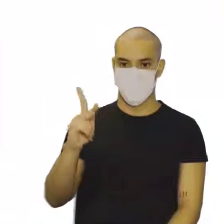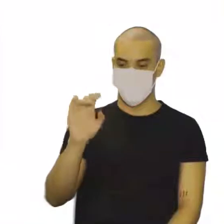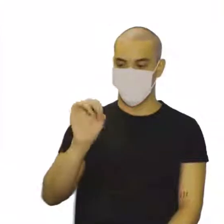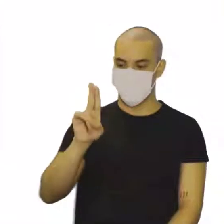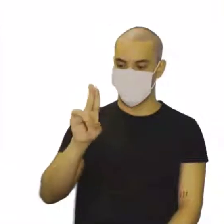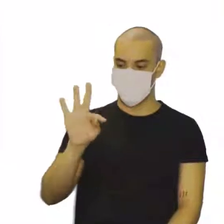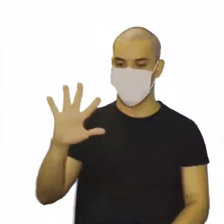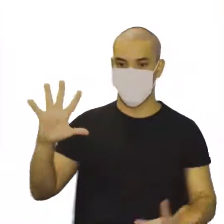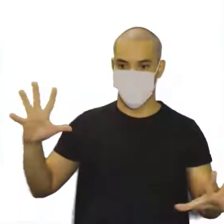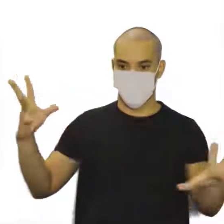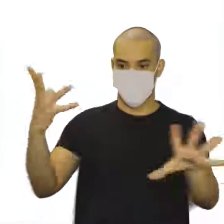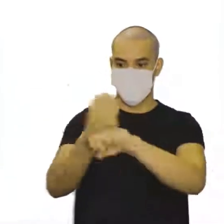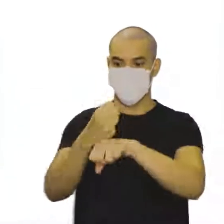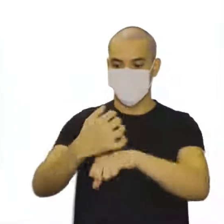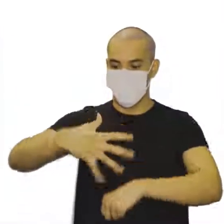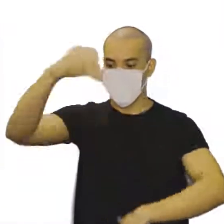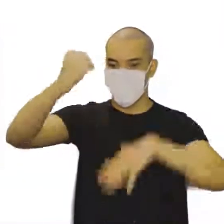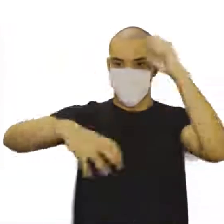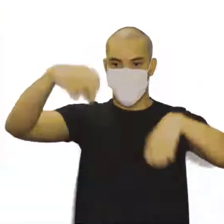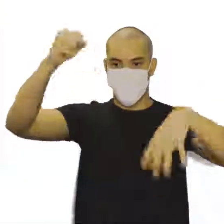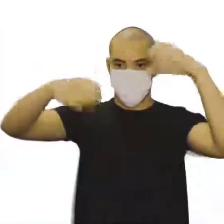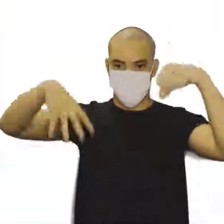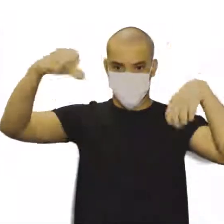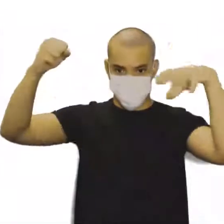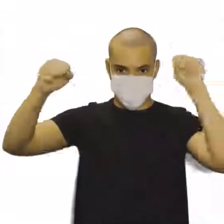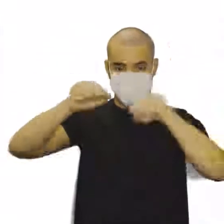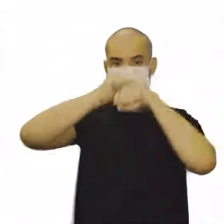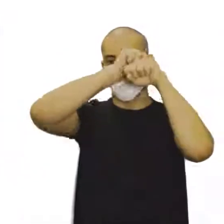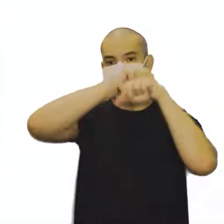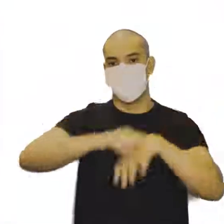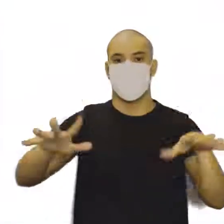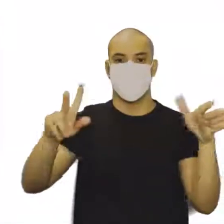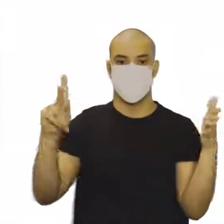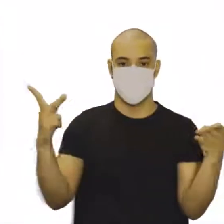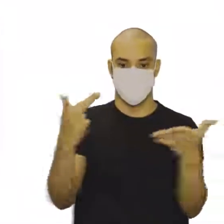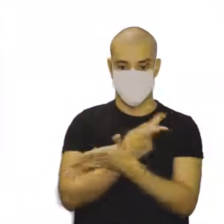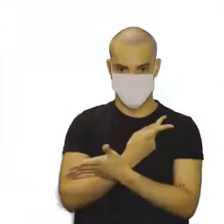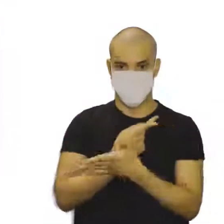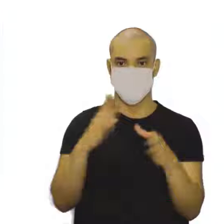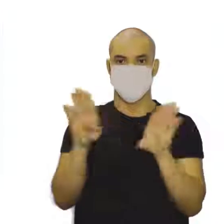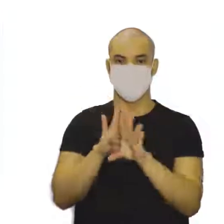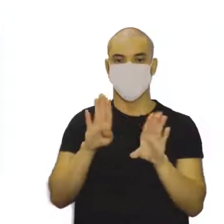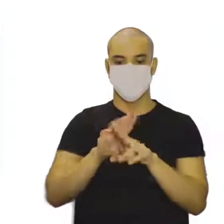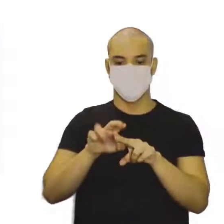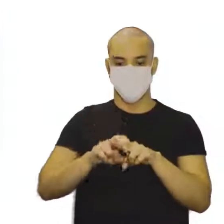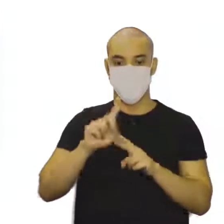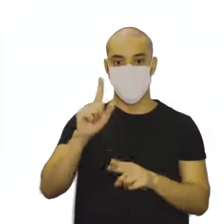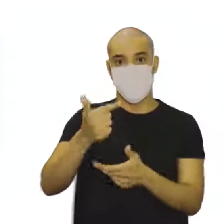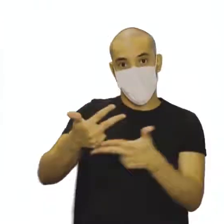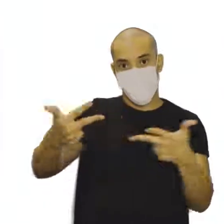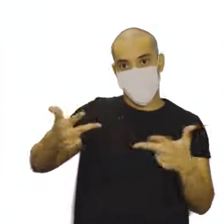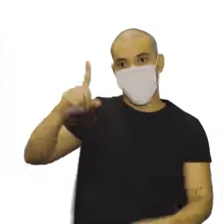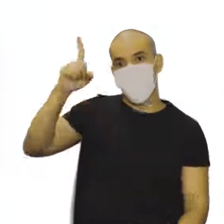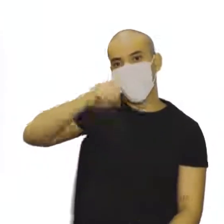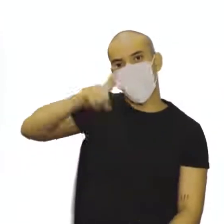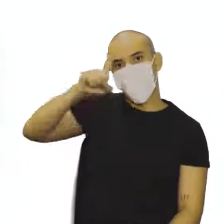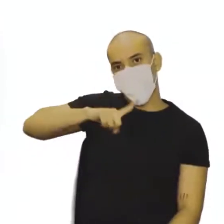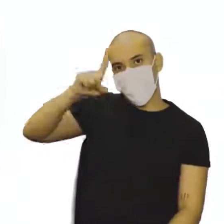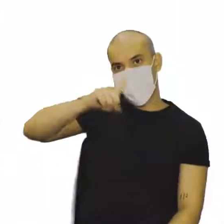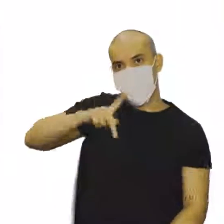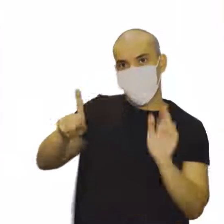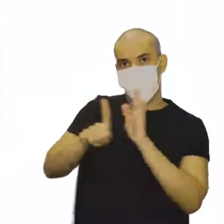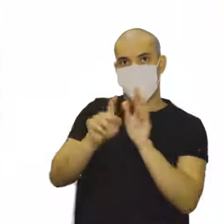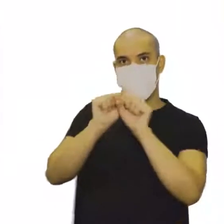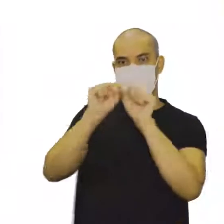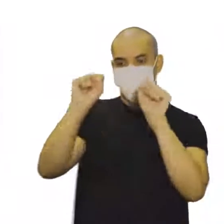são aqueles apagões que ocorrem em larga escala, tá, pessoal? Então, uma coisa é uma falha no